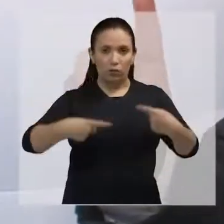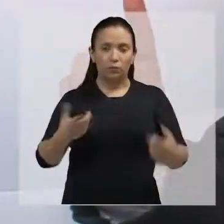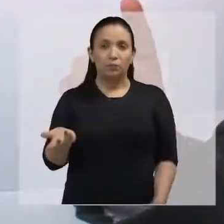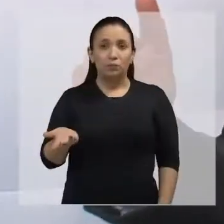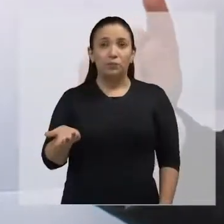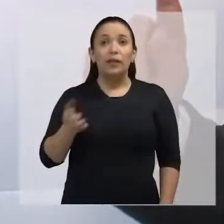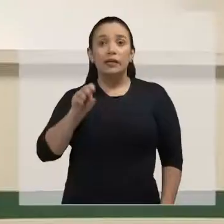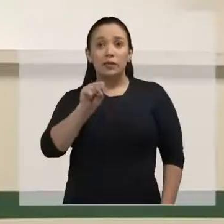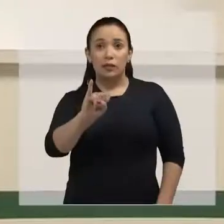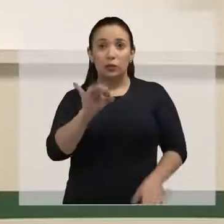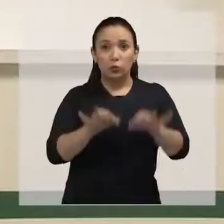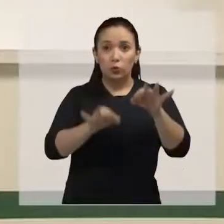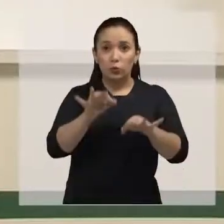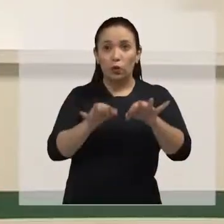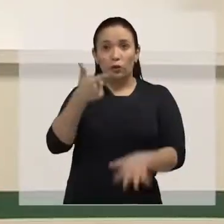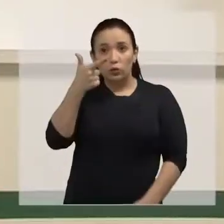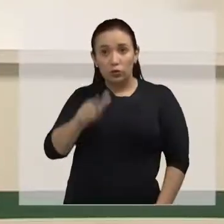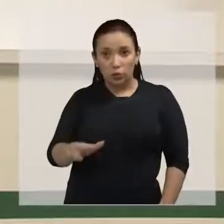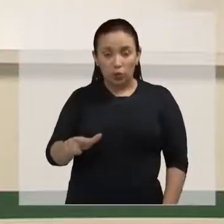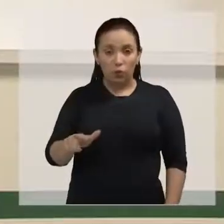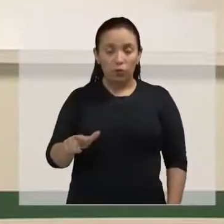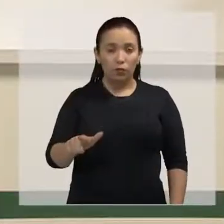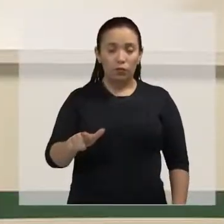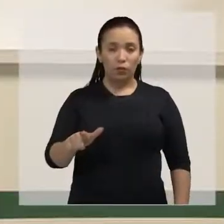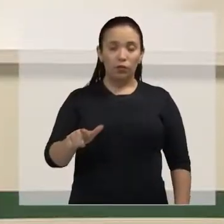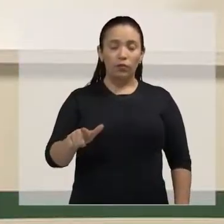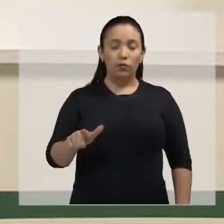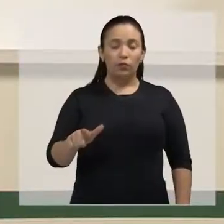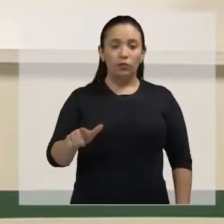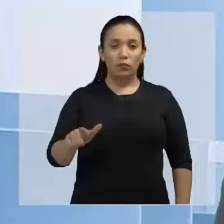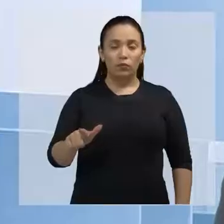Se for julgado de novo,